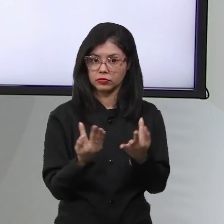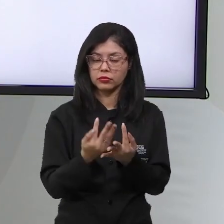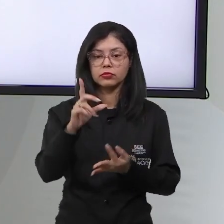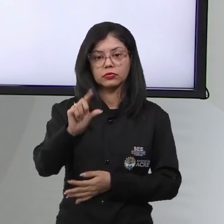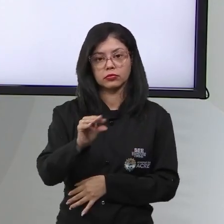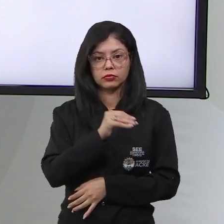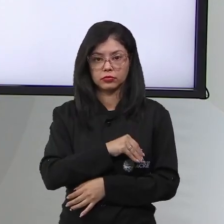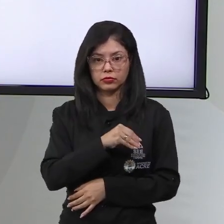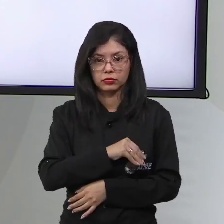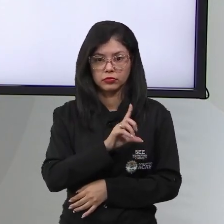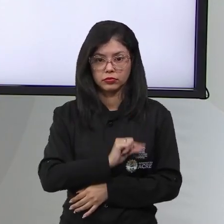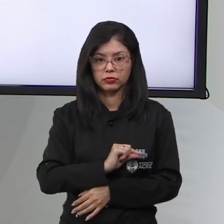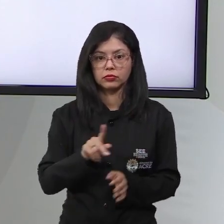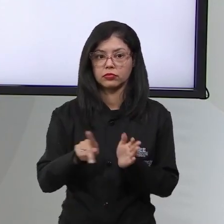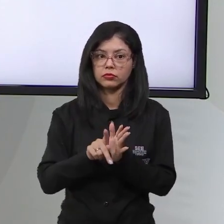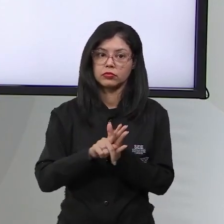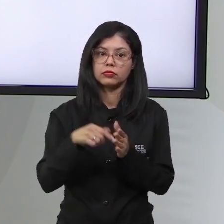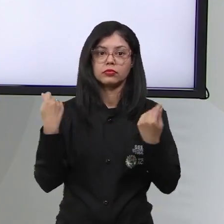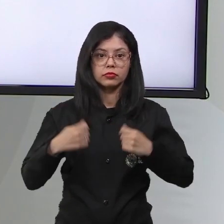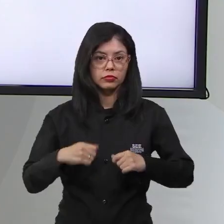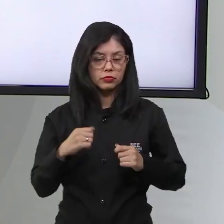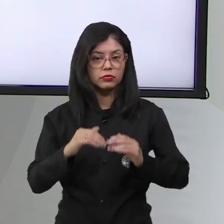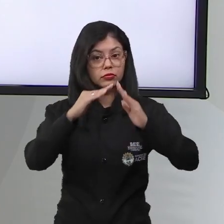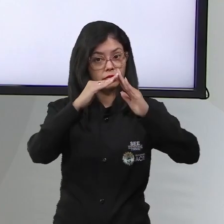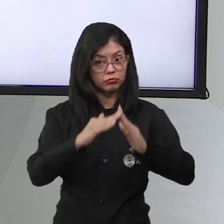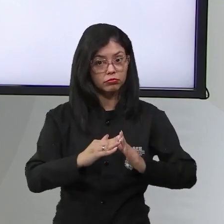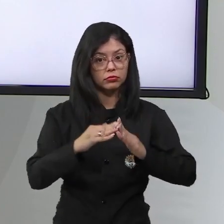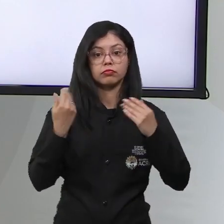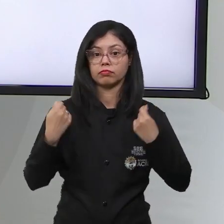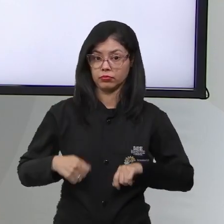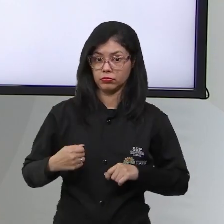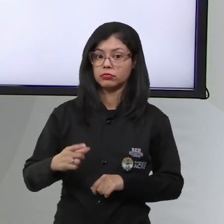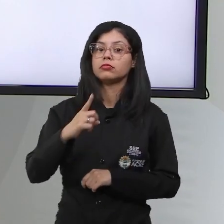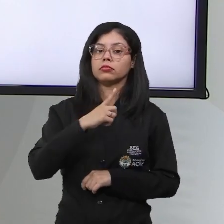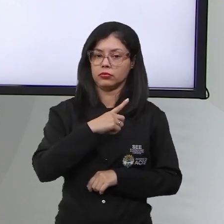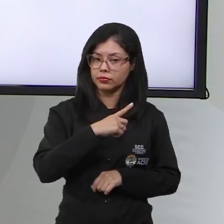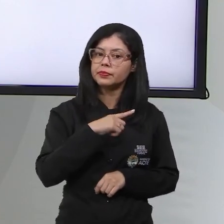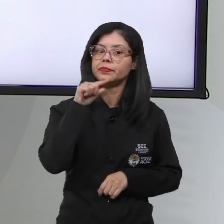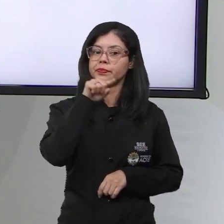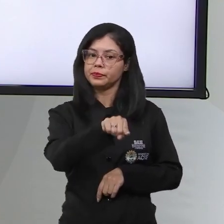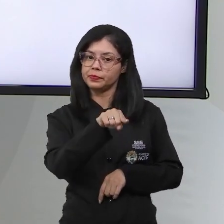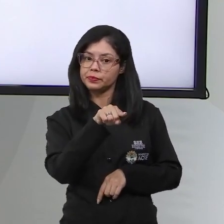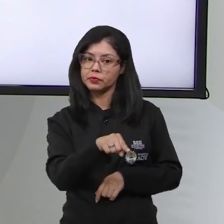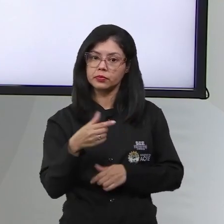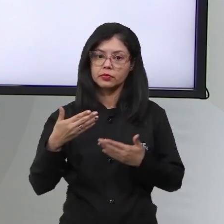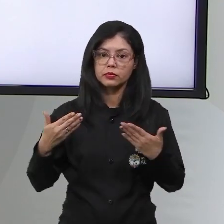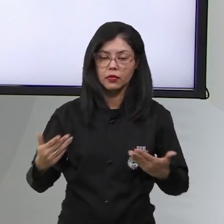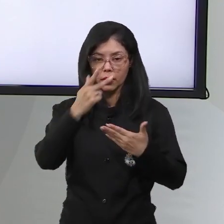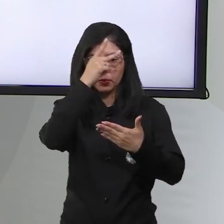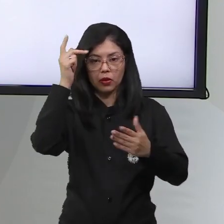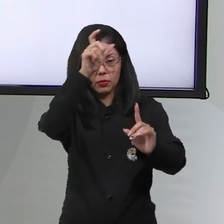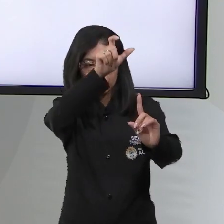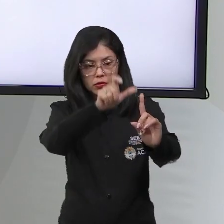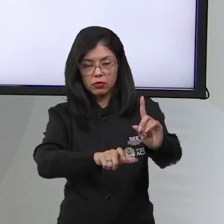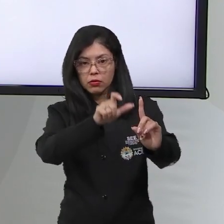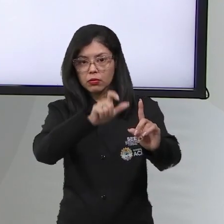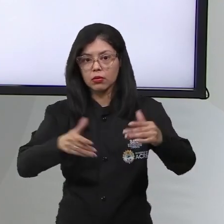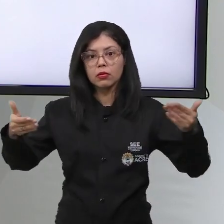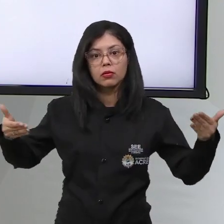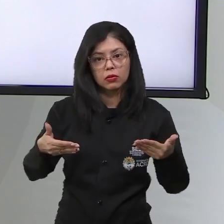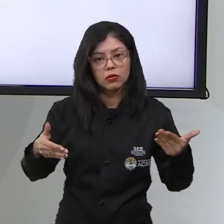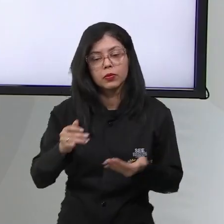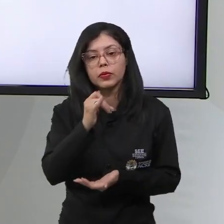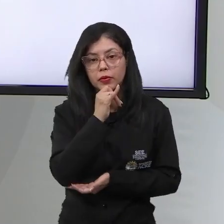baixa renda, porque eu tenho um déficit habitacional. Porque esse é o perfil de pessoas que atualmente,